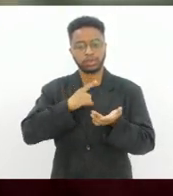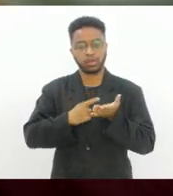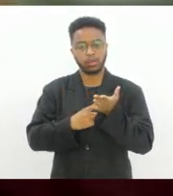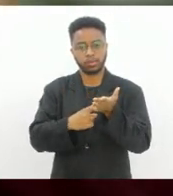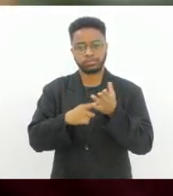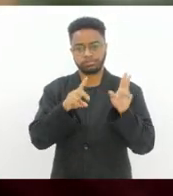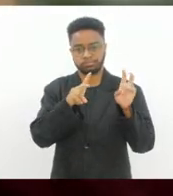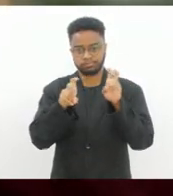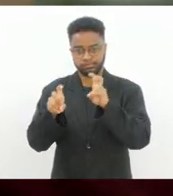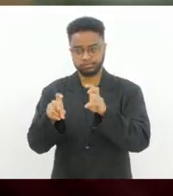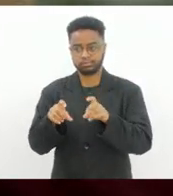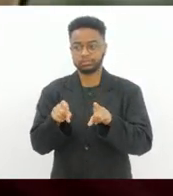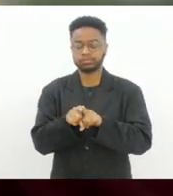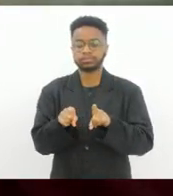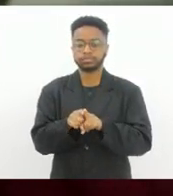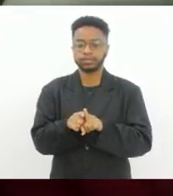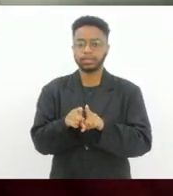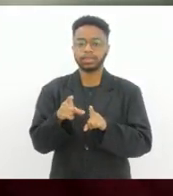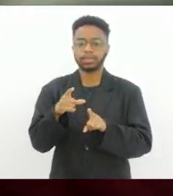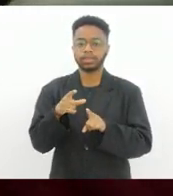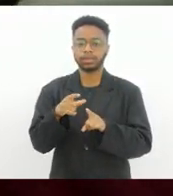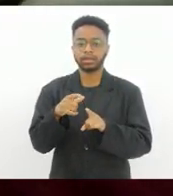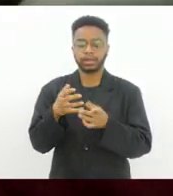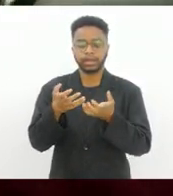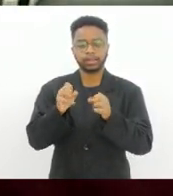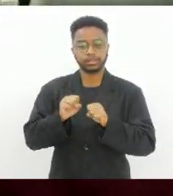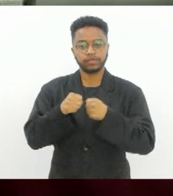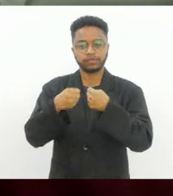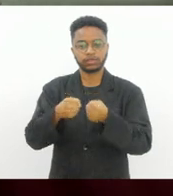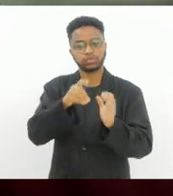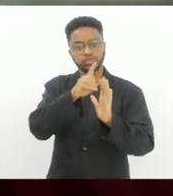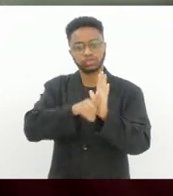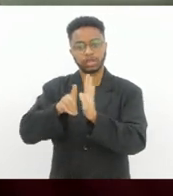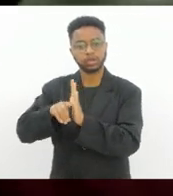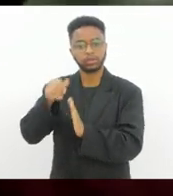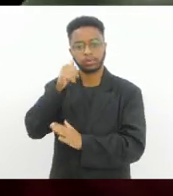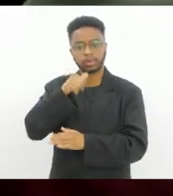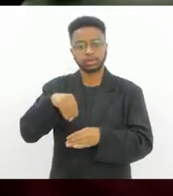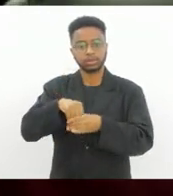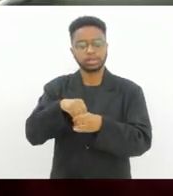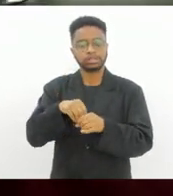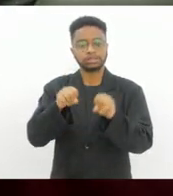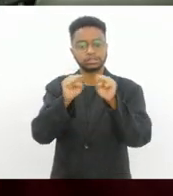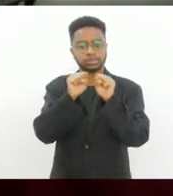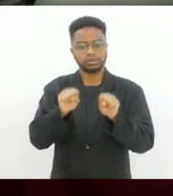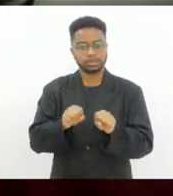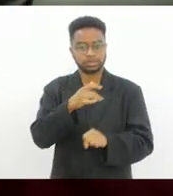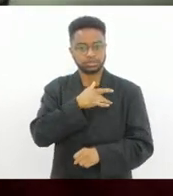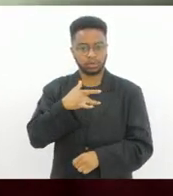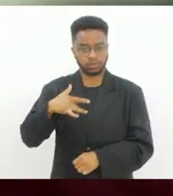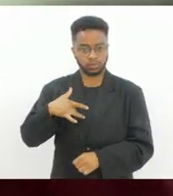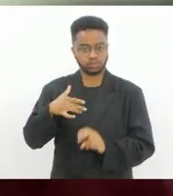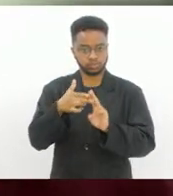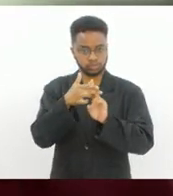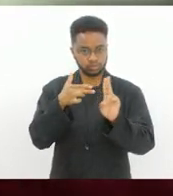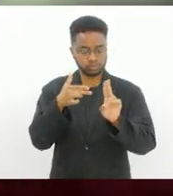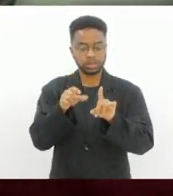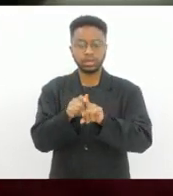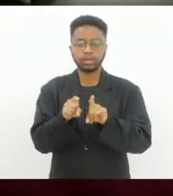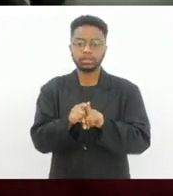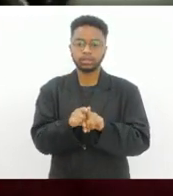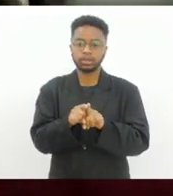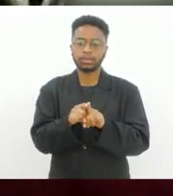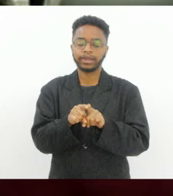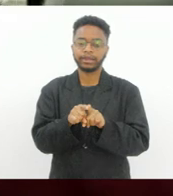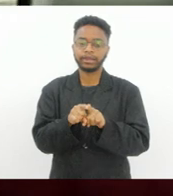pauta e com a defesa dos direitos das mulheres no Sistema Único de Saúde, o que inclui o enfrentamento a todas